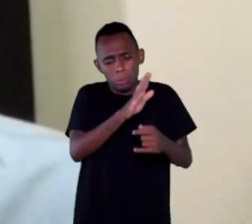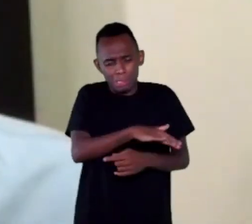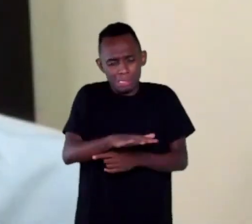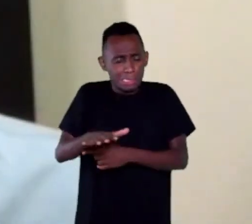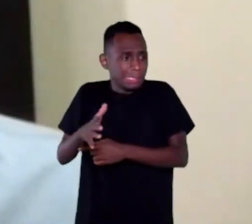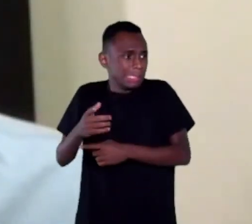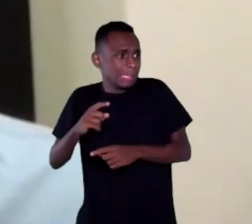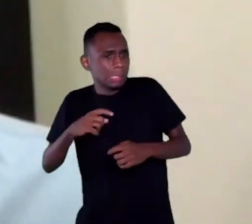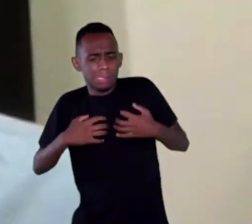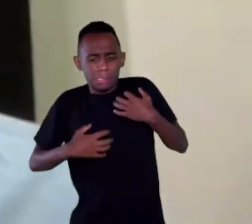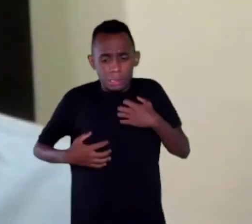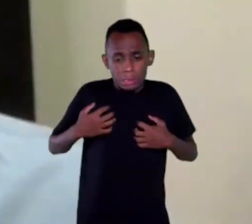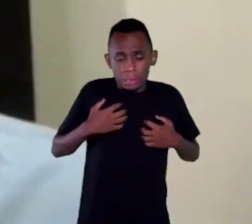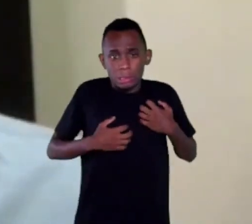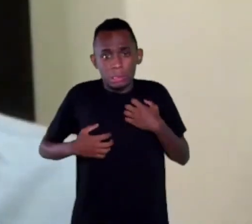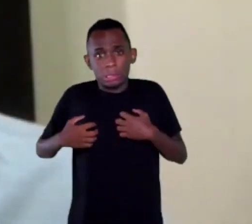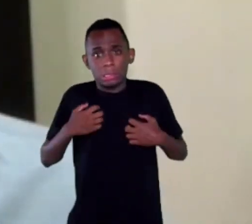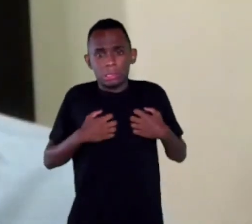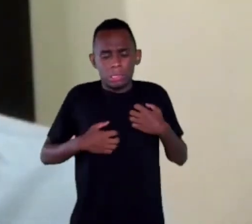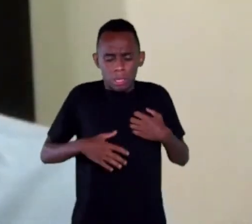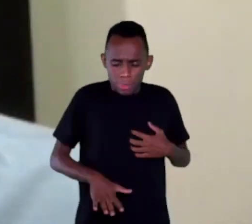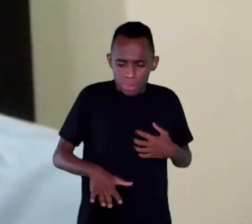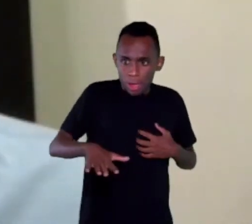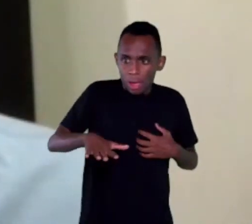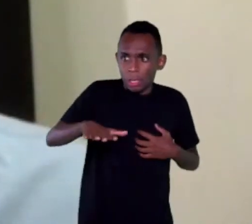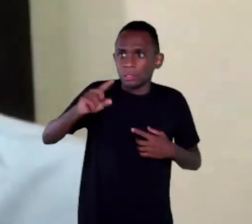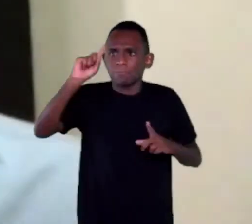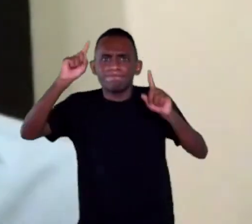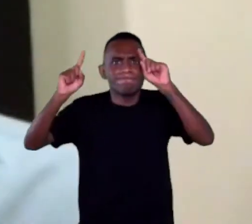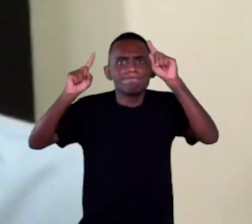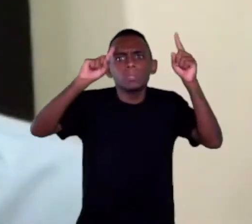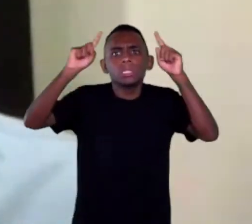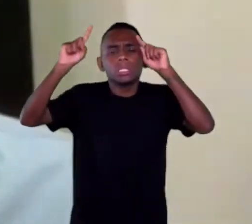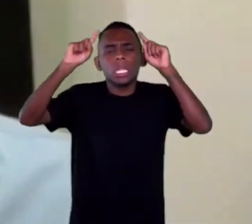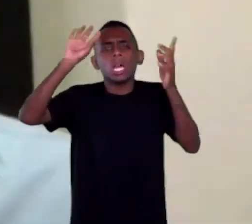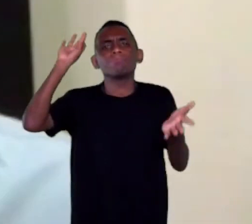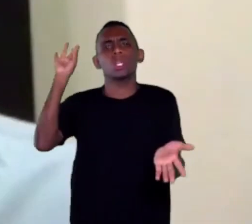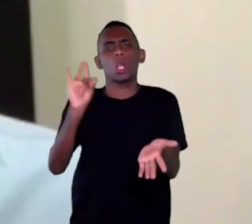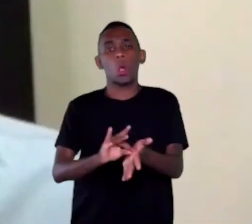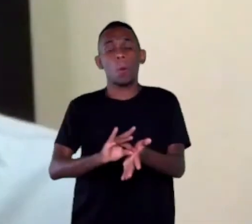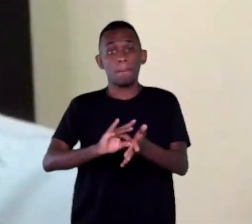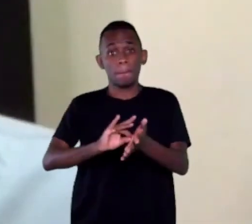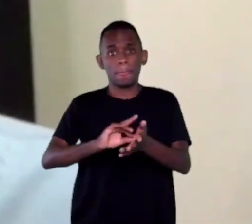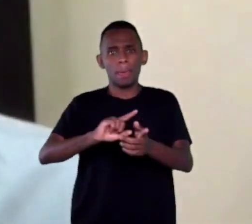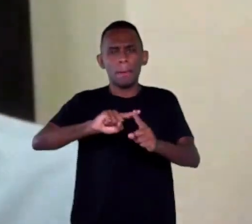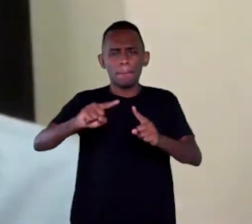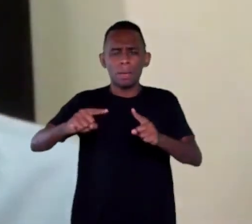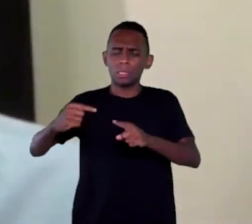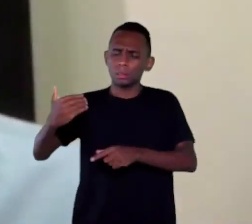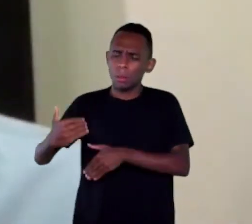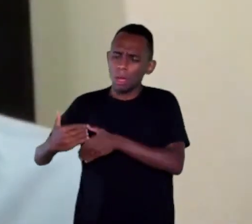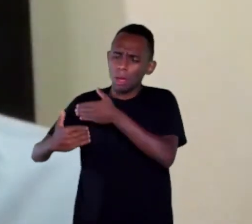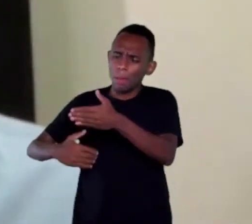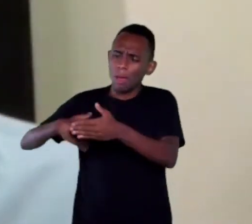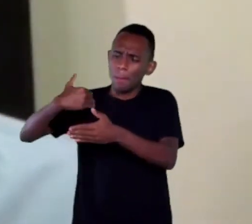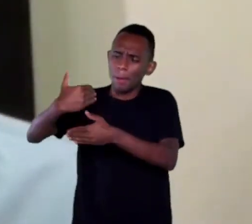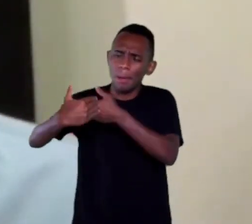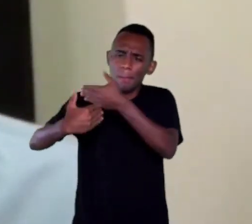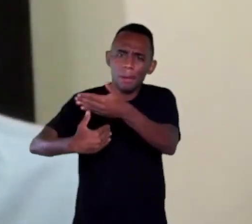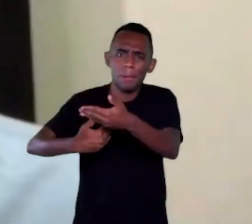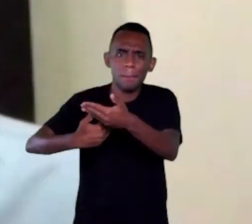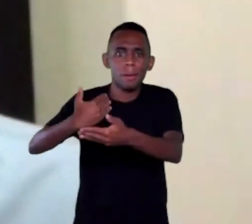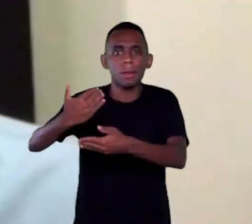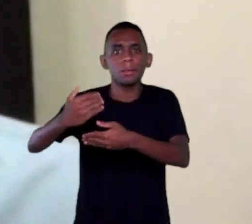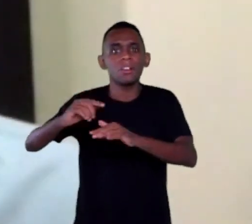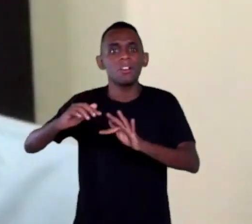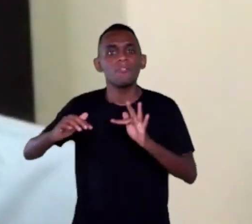frustrados. Nascem cheias de ideias, puras e sinceras, e com o passar do tempo se tornam aquilo que